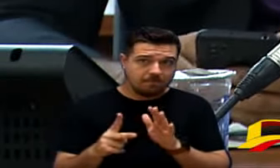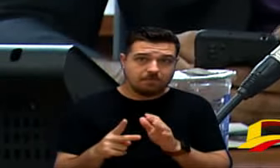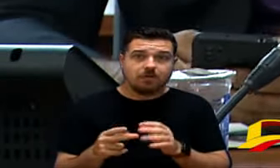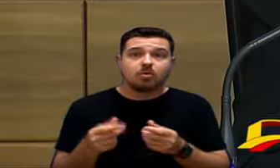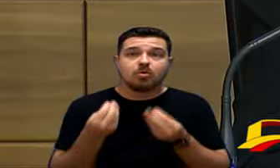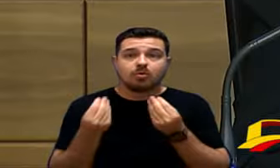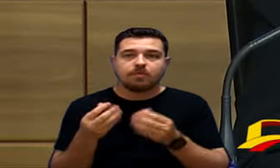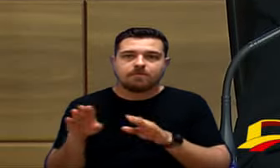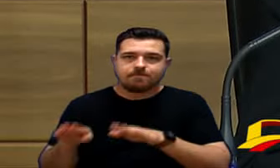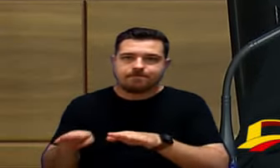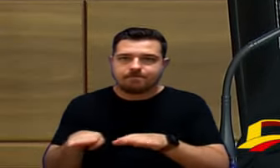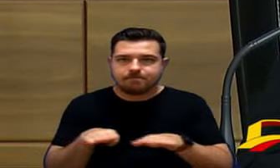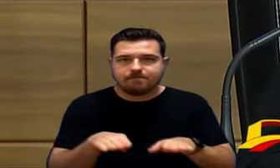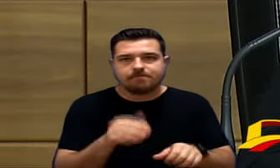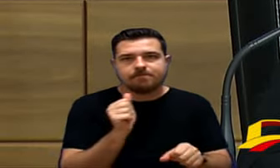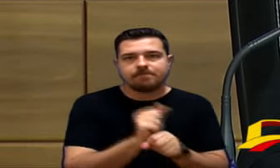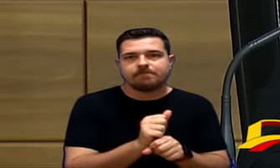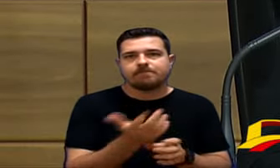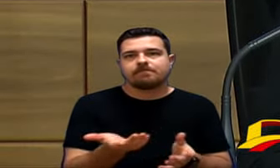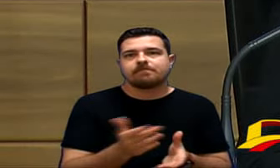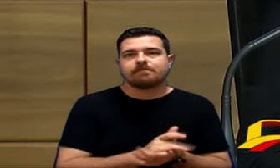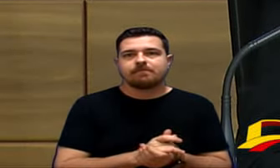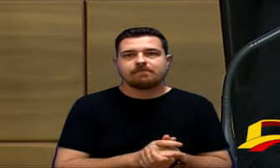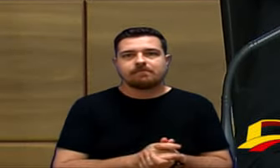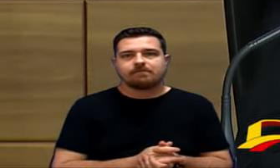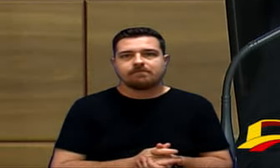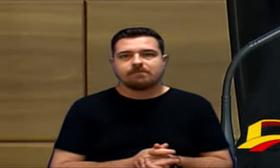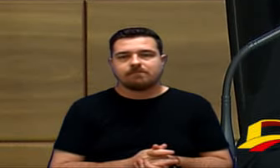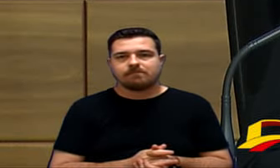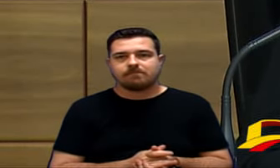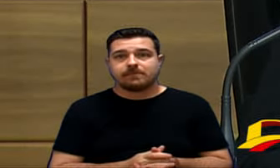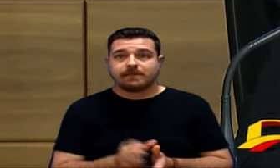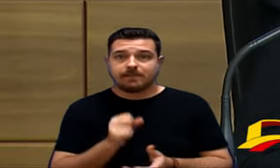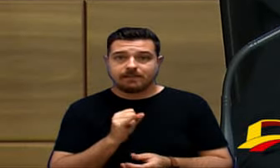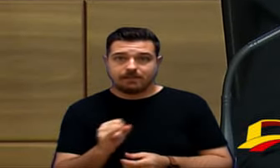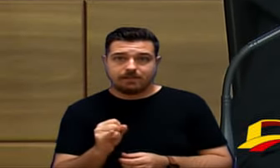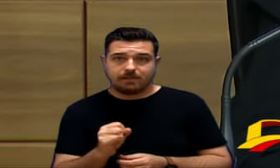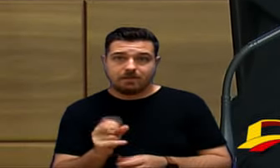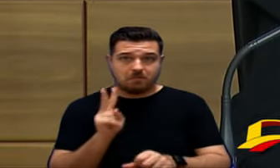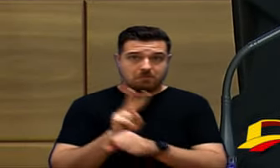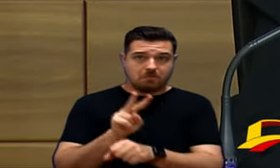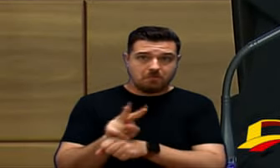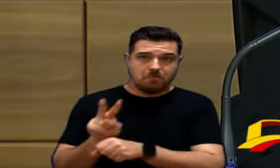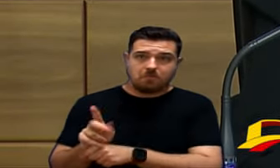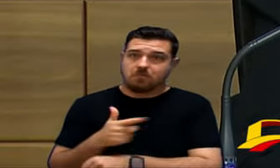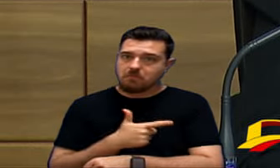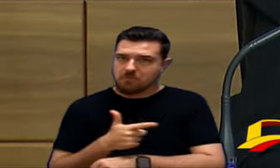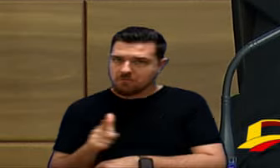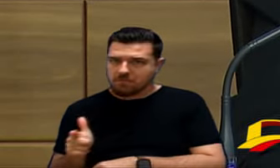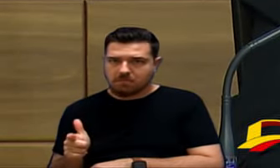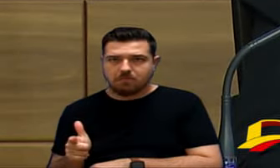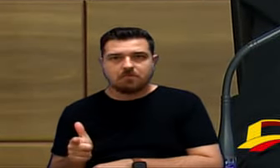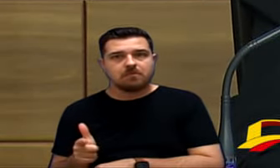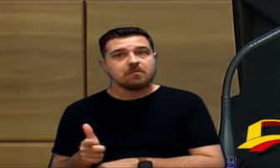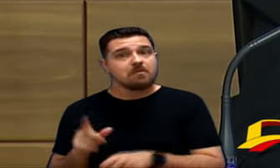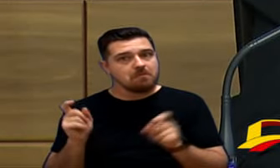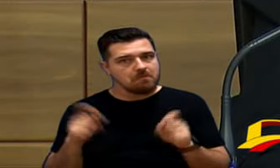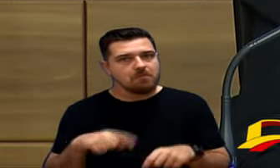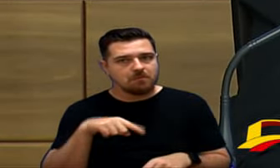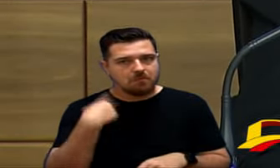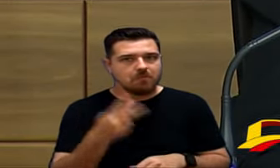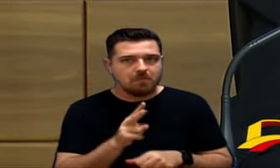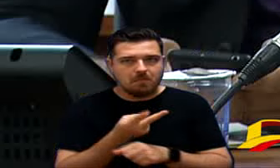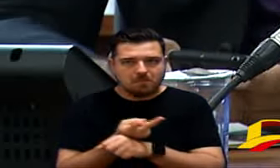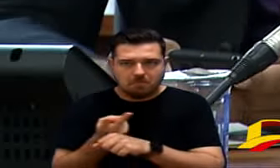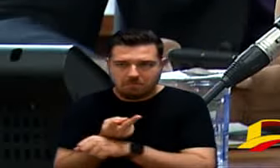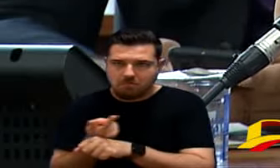como estacionamento incendo área de preservação todas e quais denils a senhora envi a gente acaba verificando